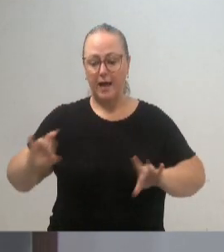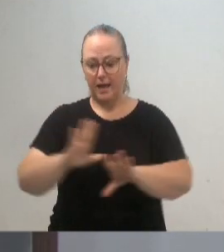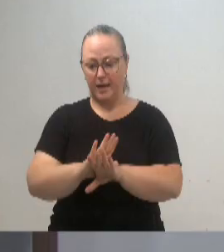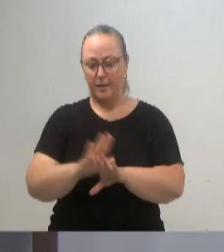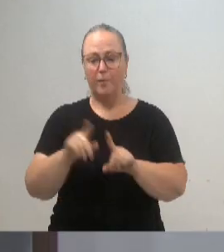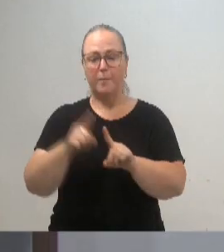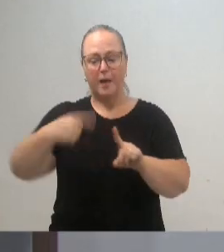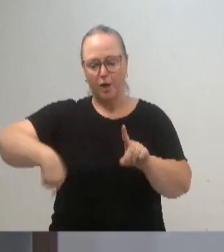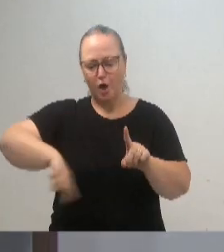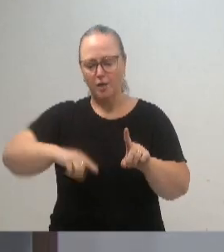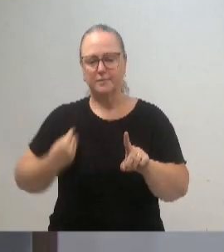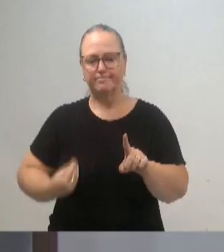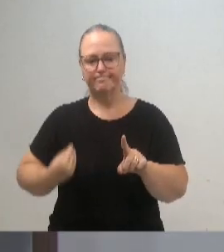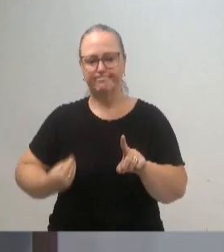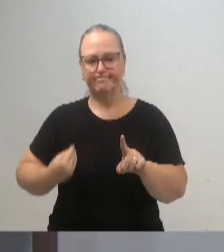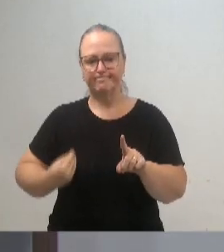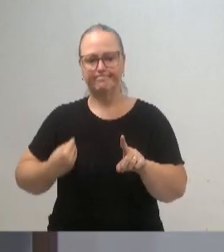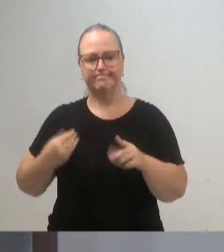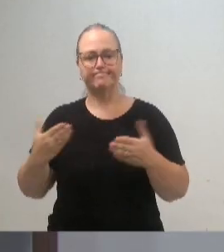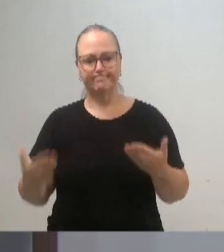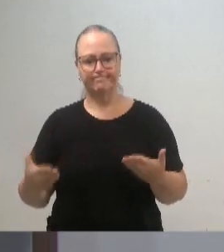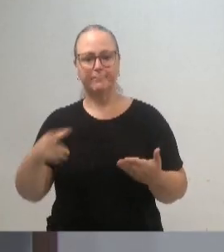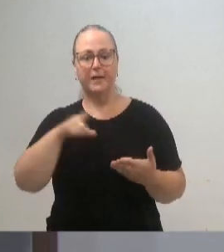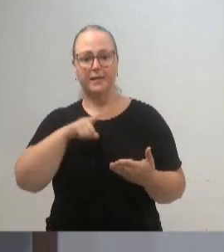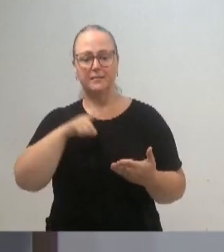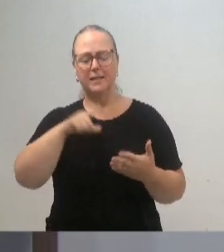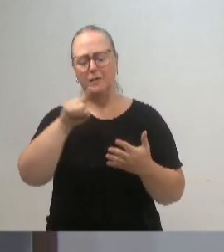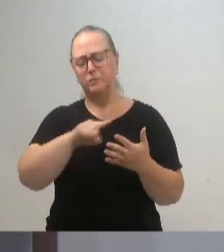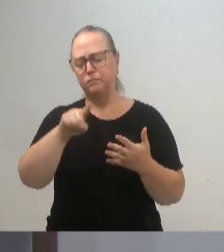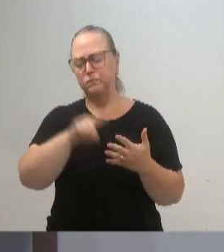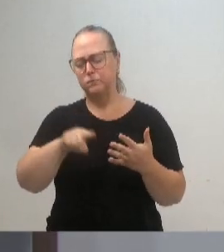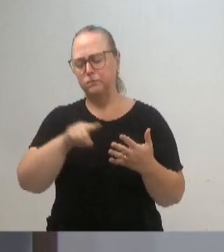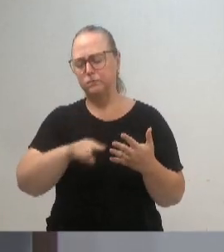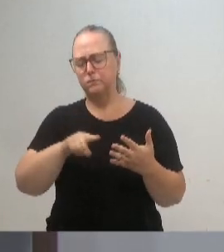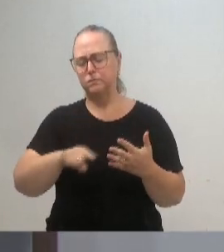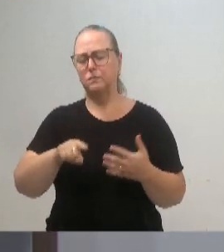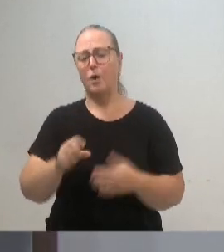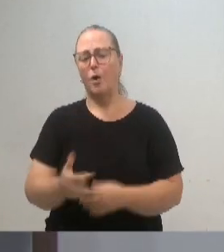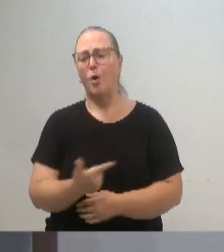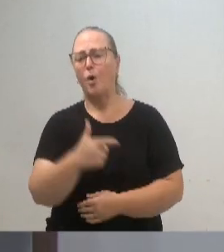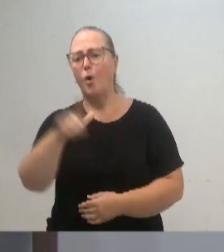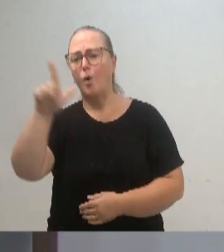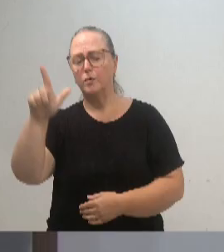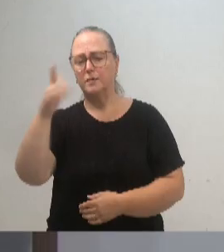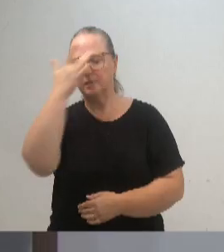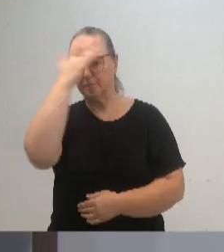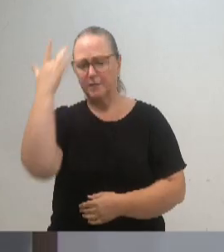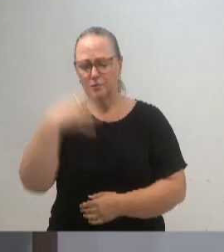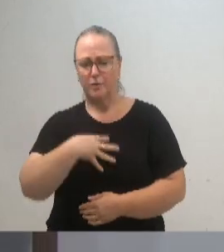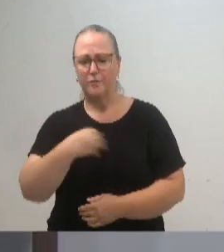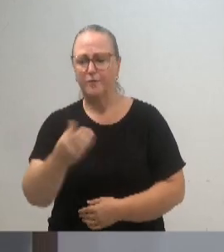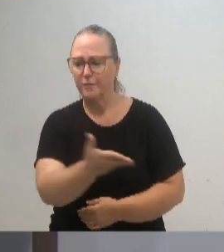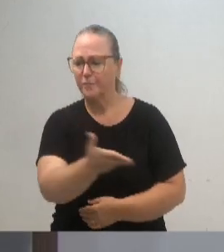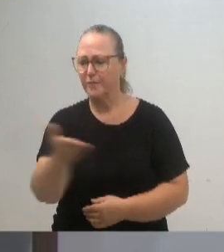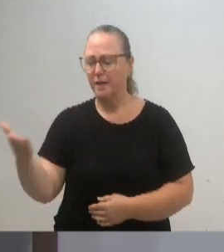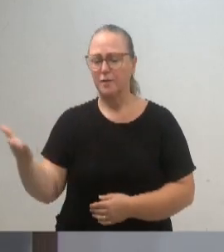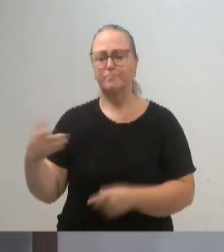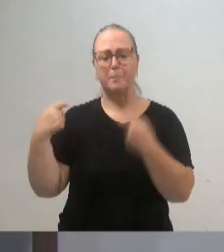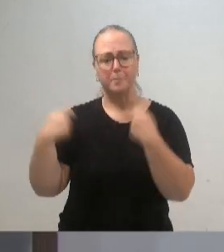aqui. Porque são tantos outros Arthur, tantas outras Camiles, tantos outros Pedros, e a gente não vai sair